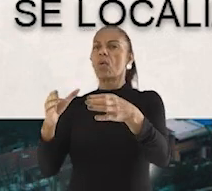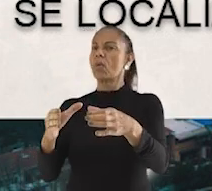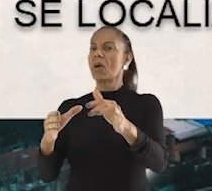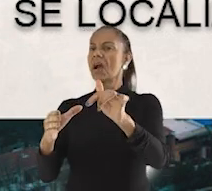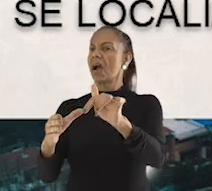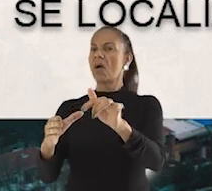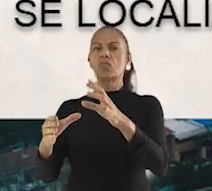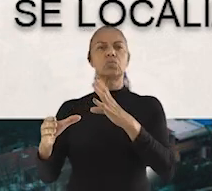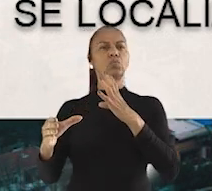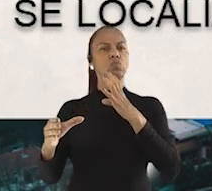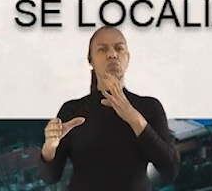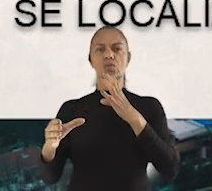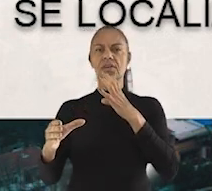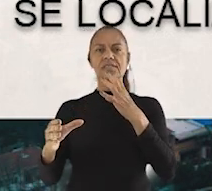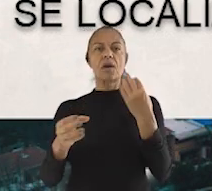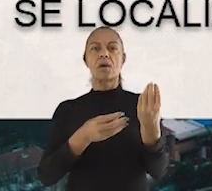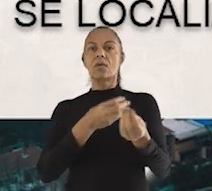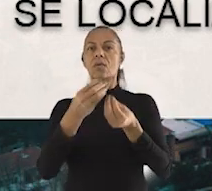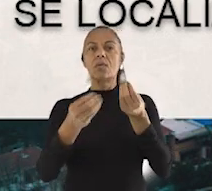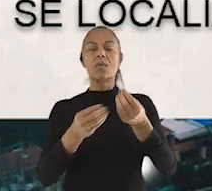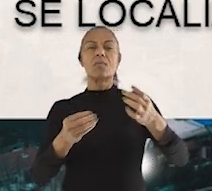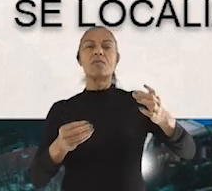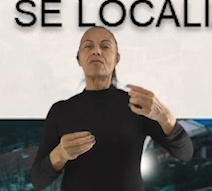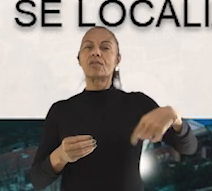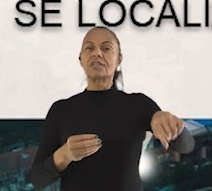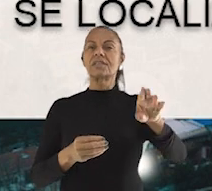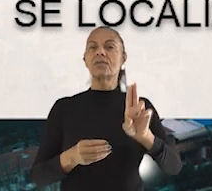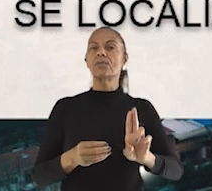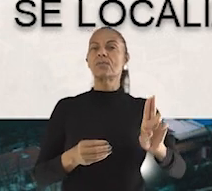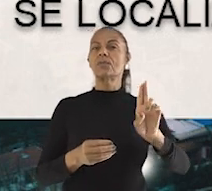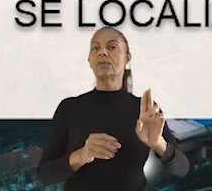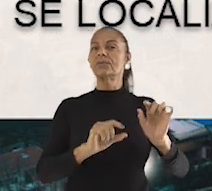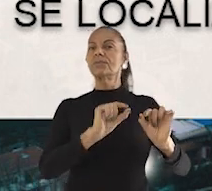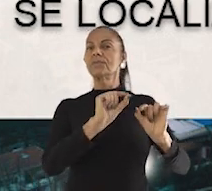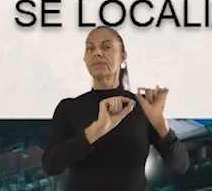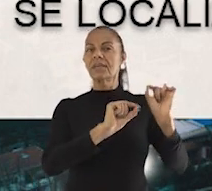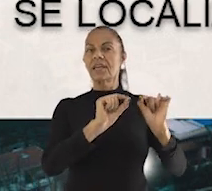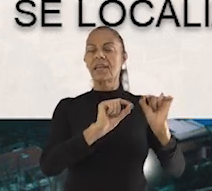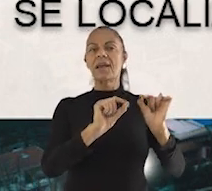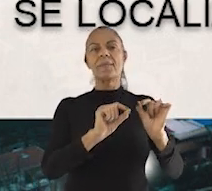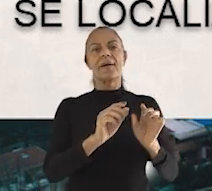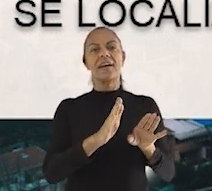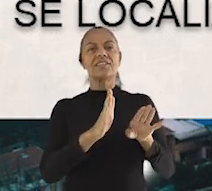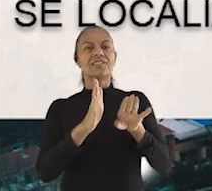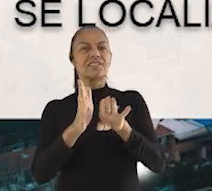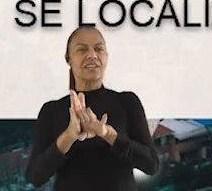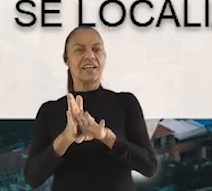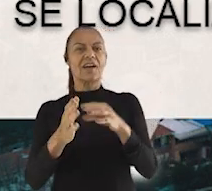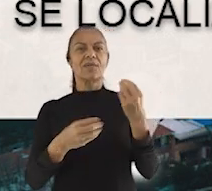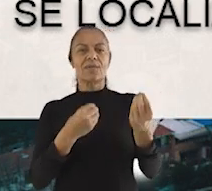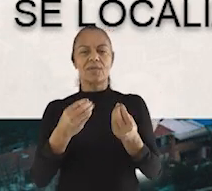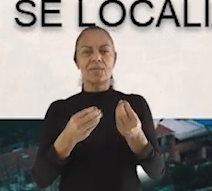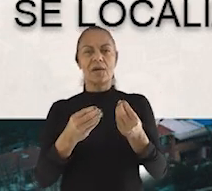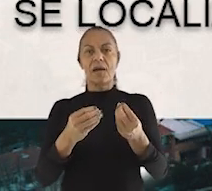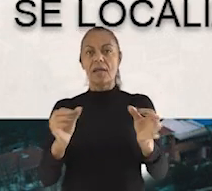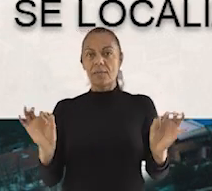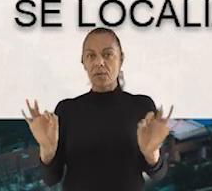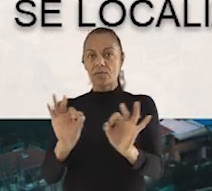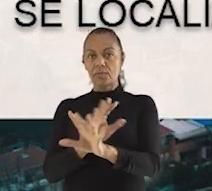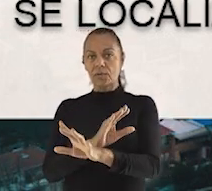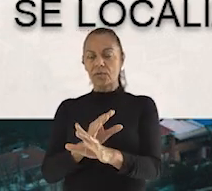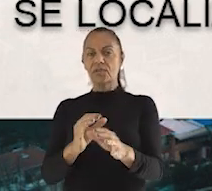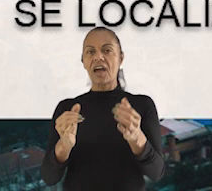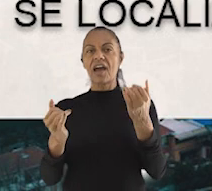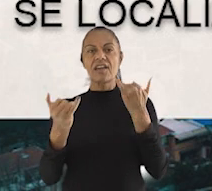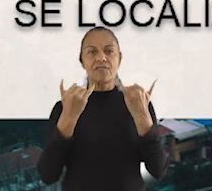você não conhece. E explique pra gente qual ferramenta você usaria para se localizar. E mande pra gente essa